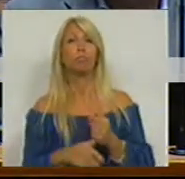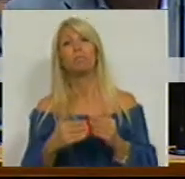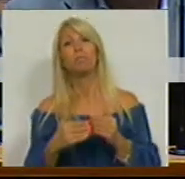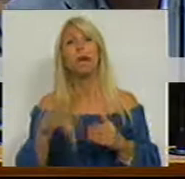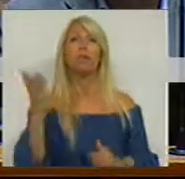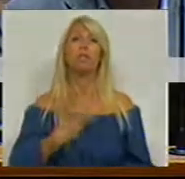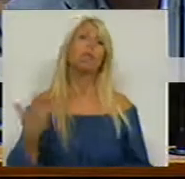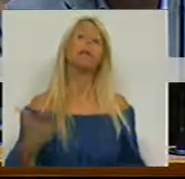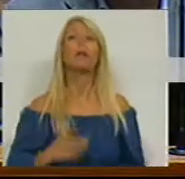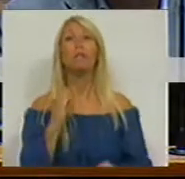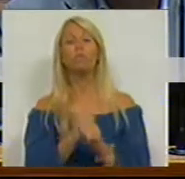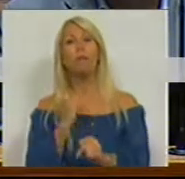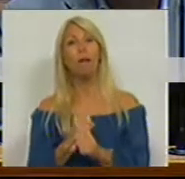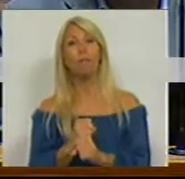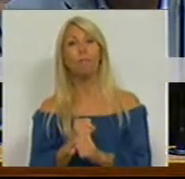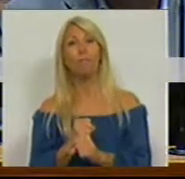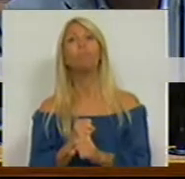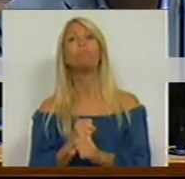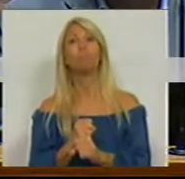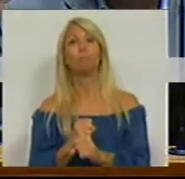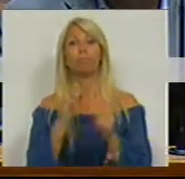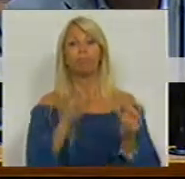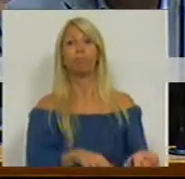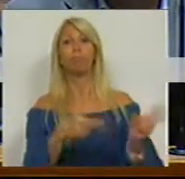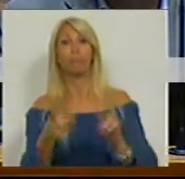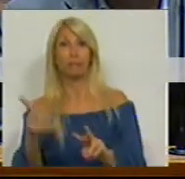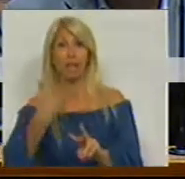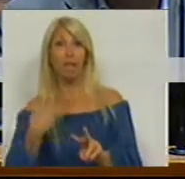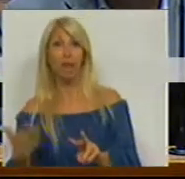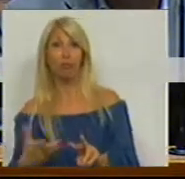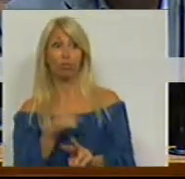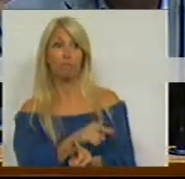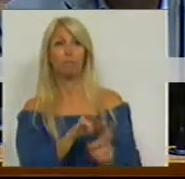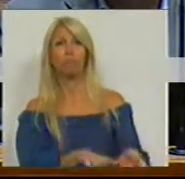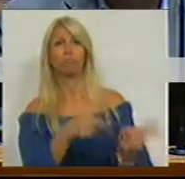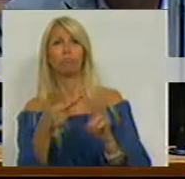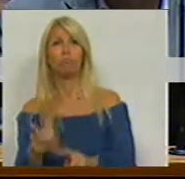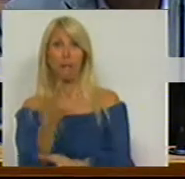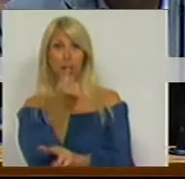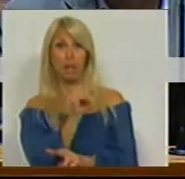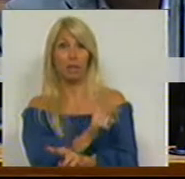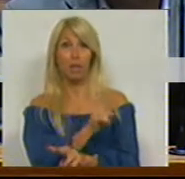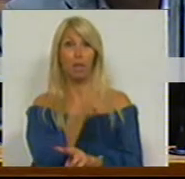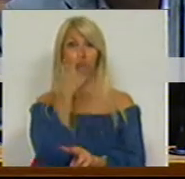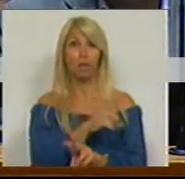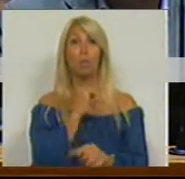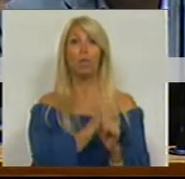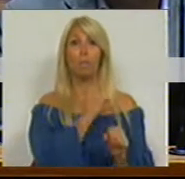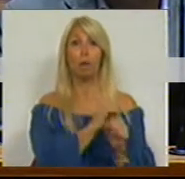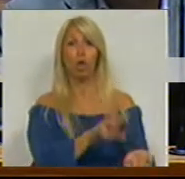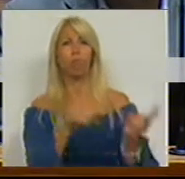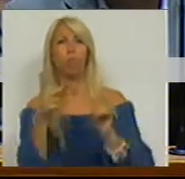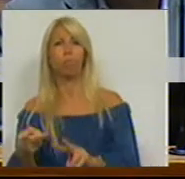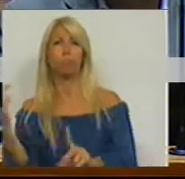mais direitos do trabalho, transferir esses direitos e esse dinheiro que é dos trabalhadores para